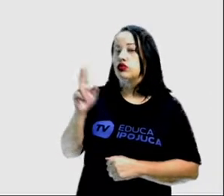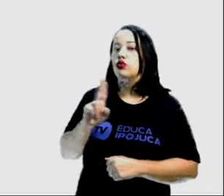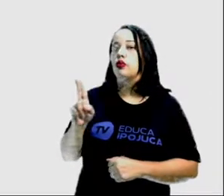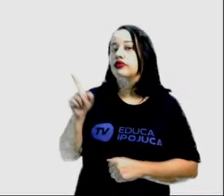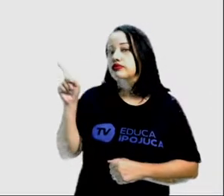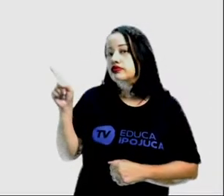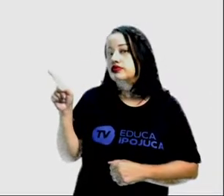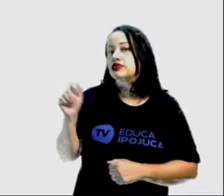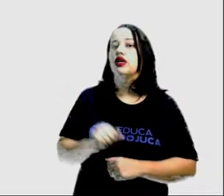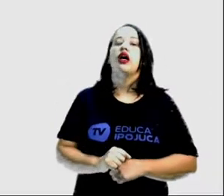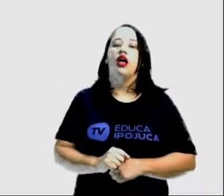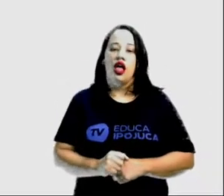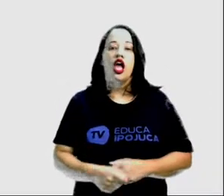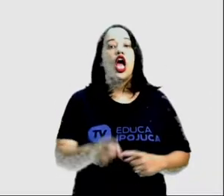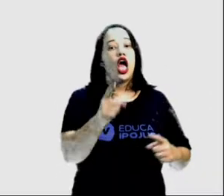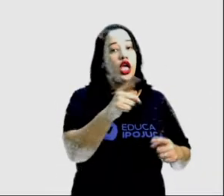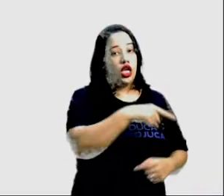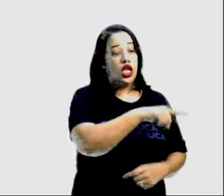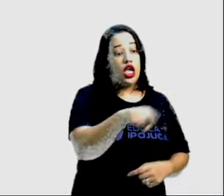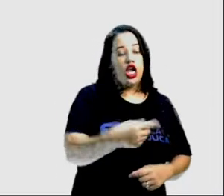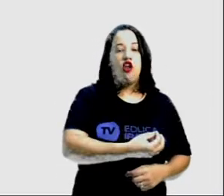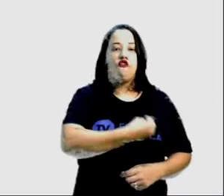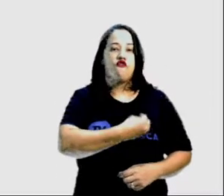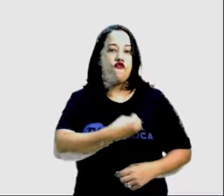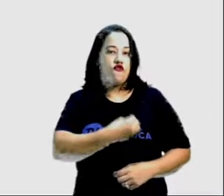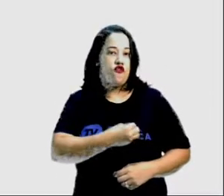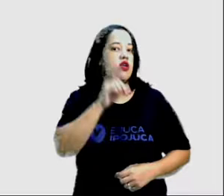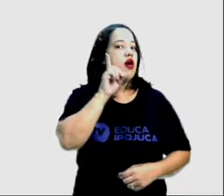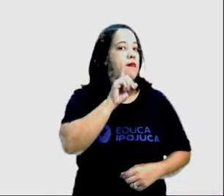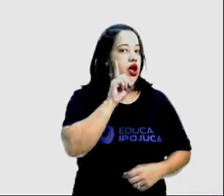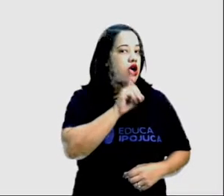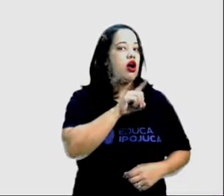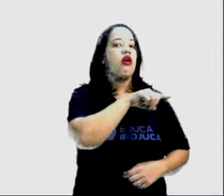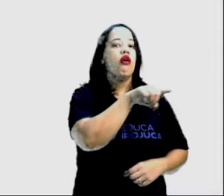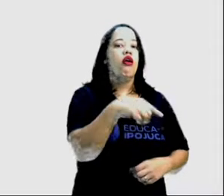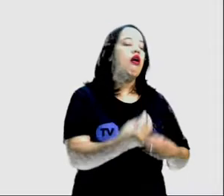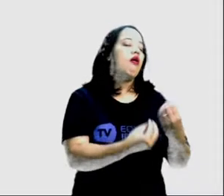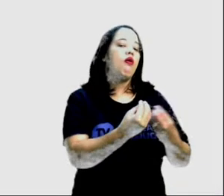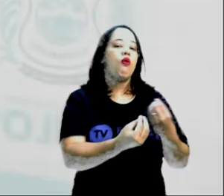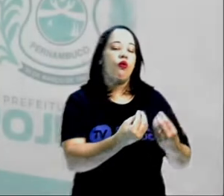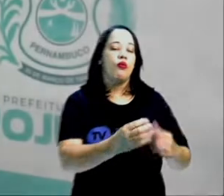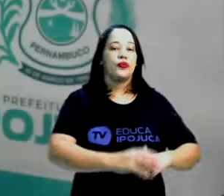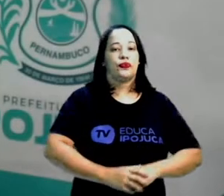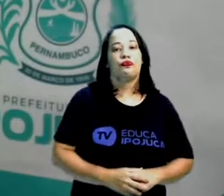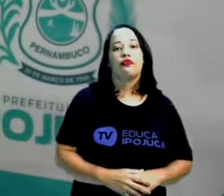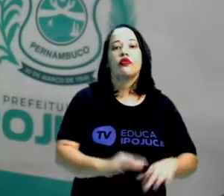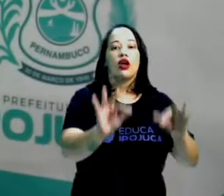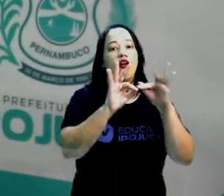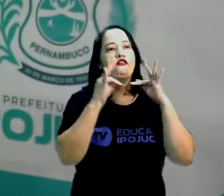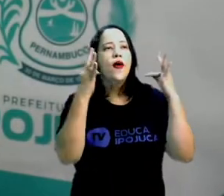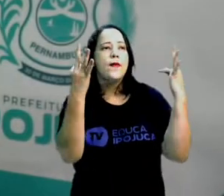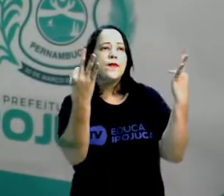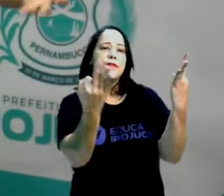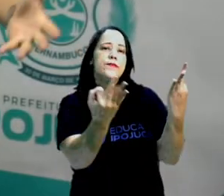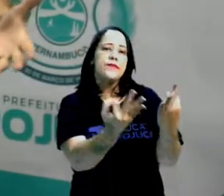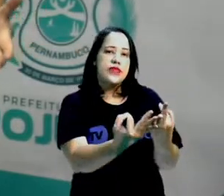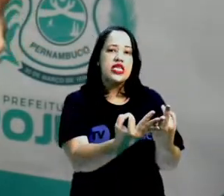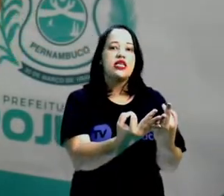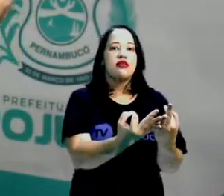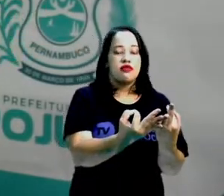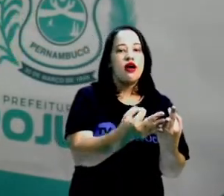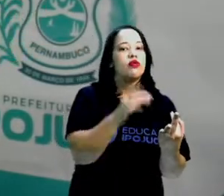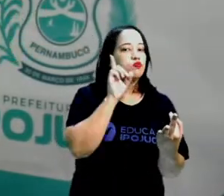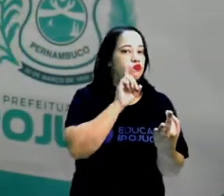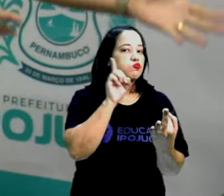ou estilo de vida americano, não é? O que é que era o estilo de vida americano? Era a família, toda a família